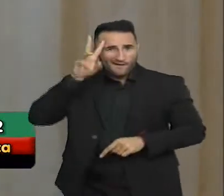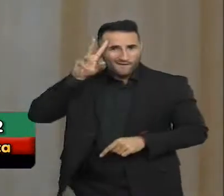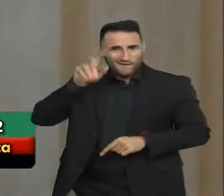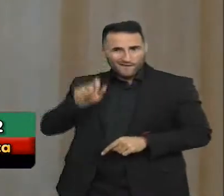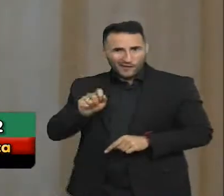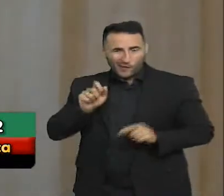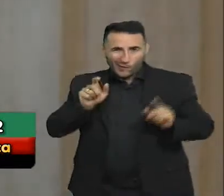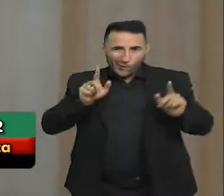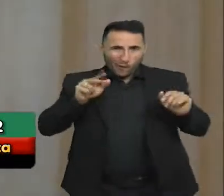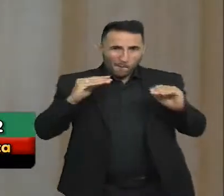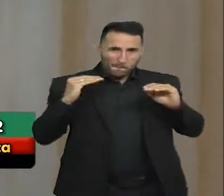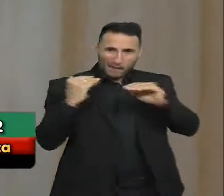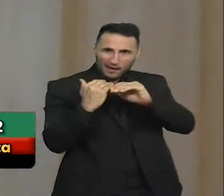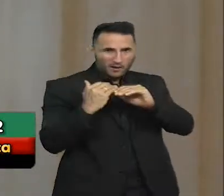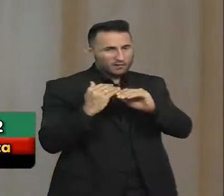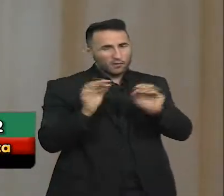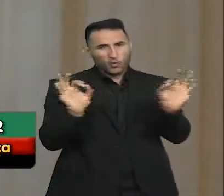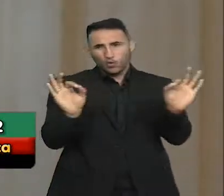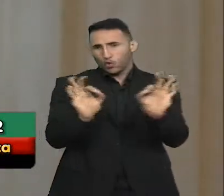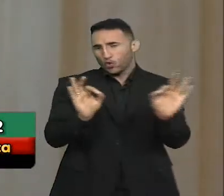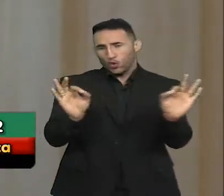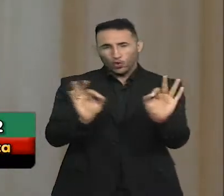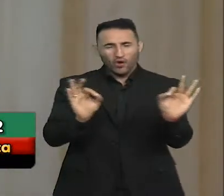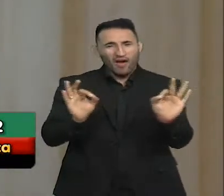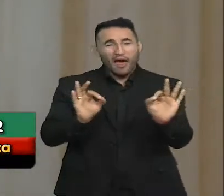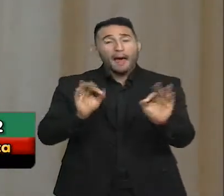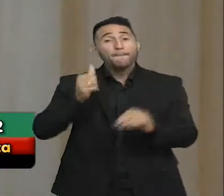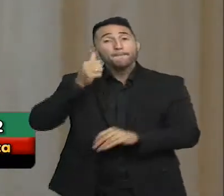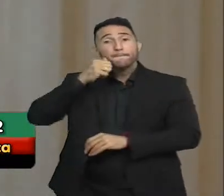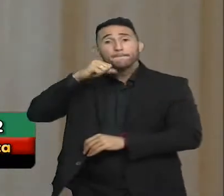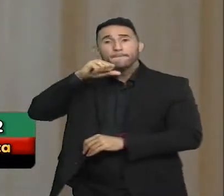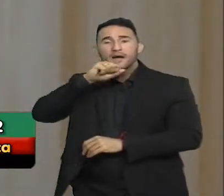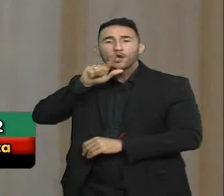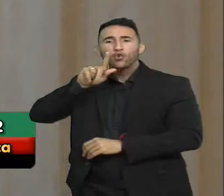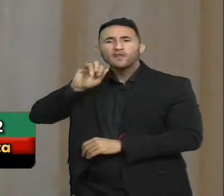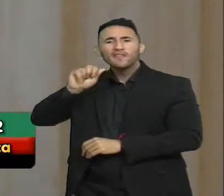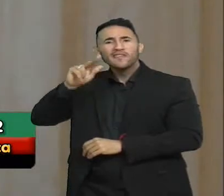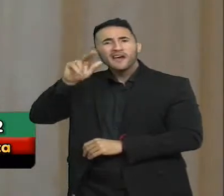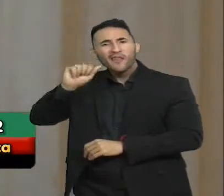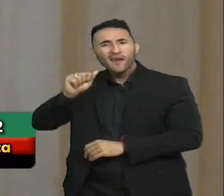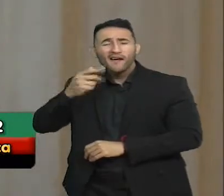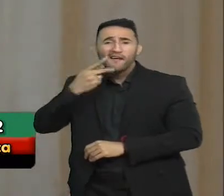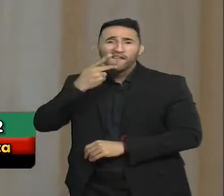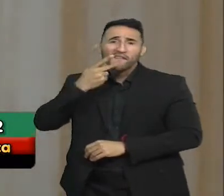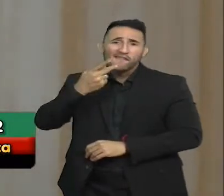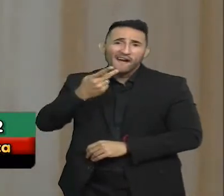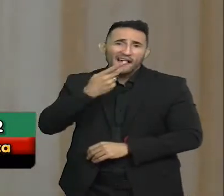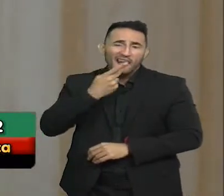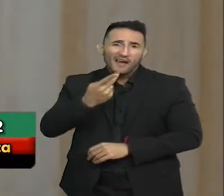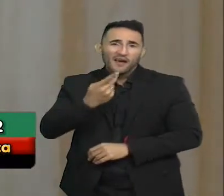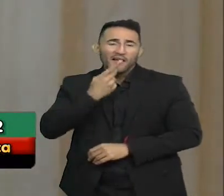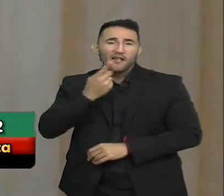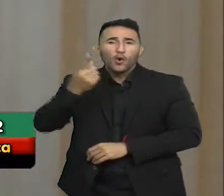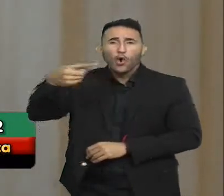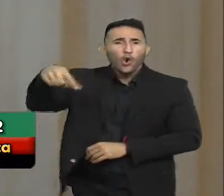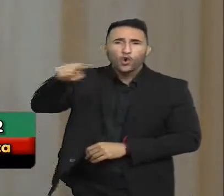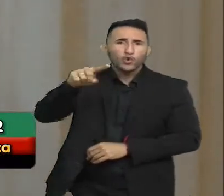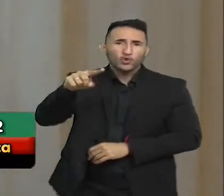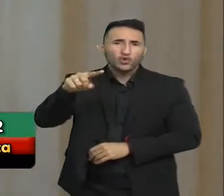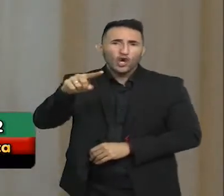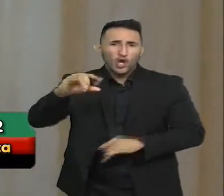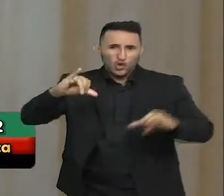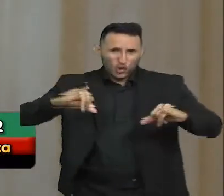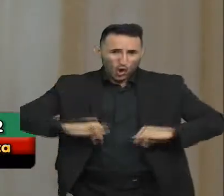mãe Luciana várias vezes colocava: ninguém sente na pele a não ser estando na pele. É